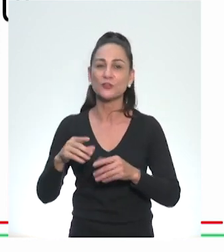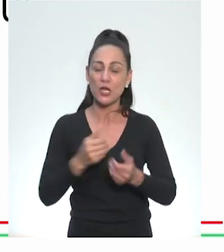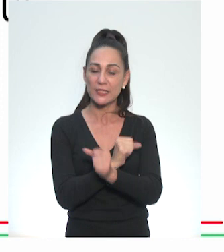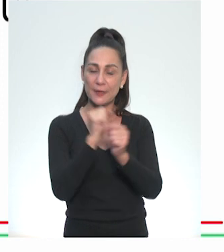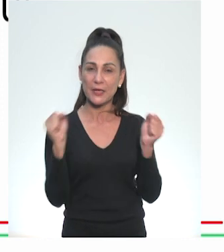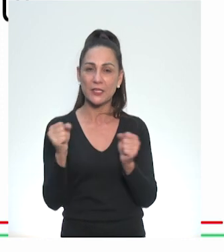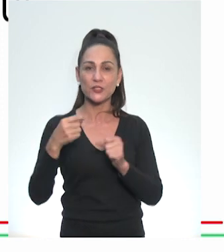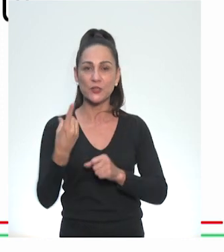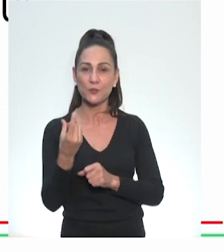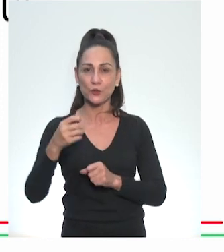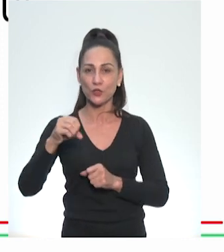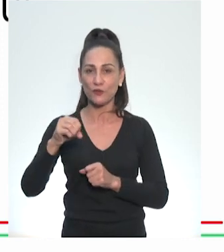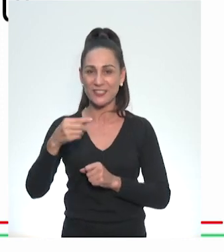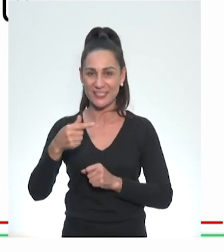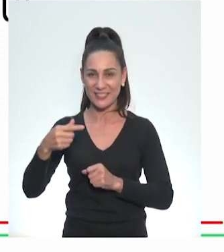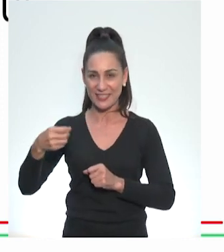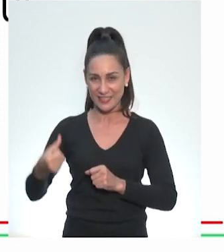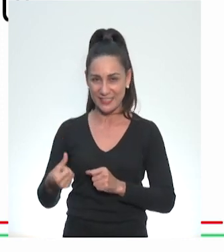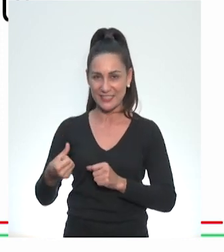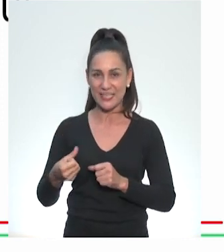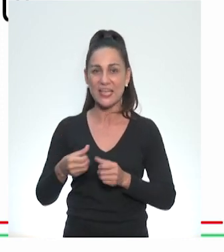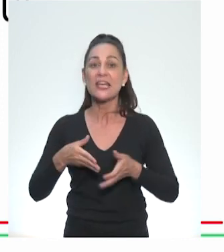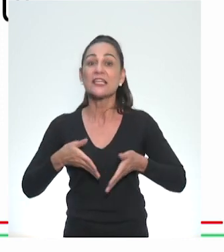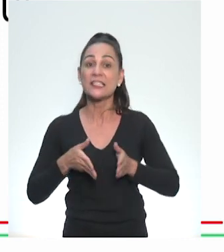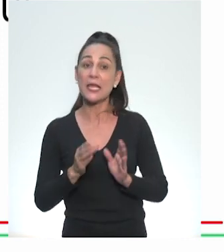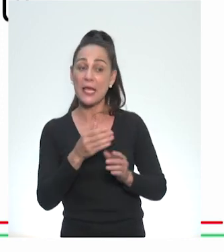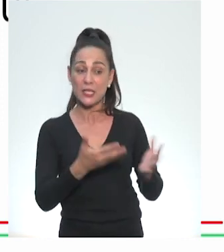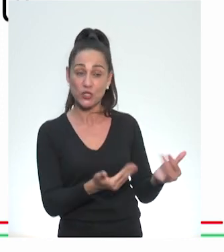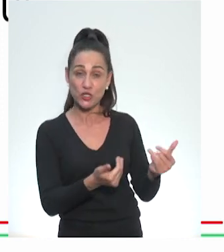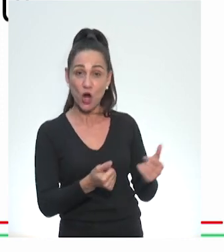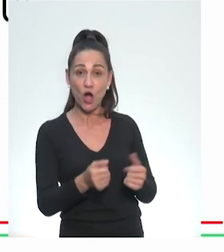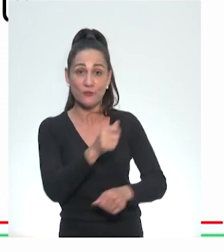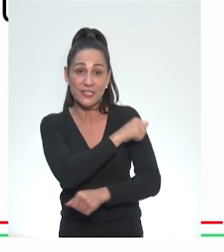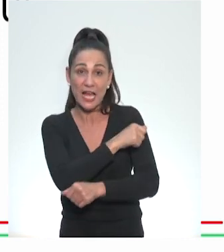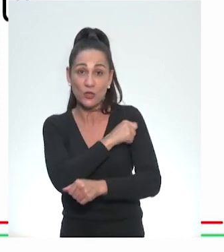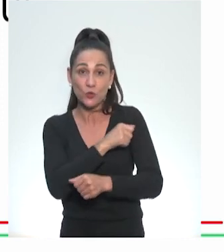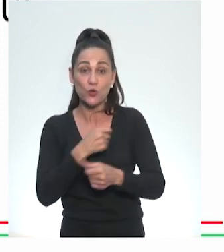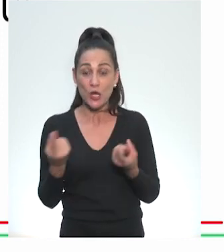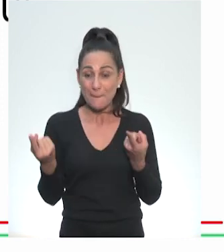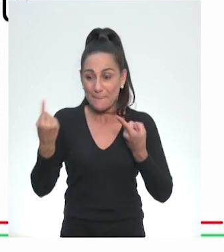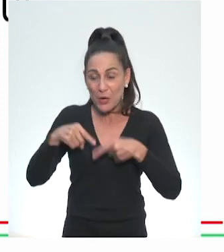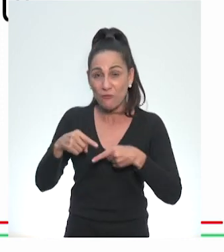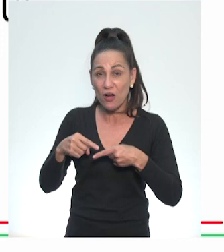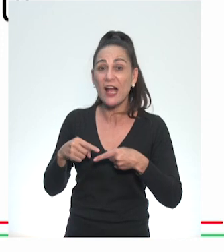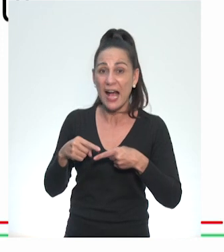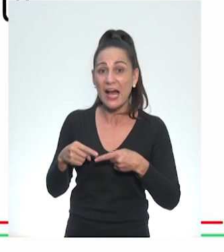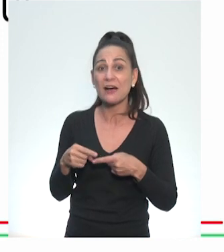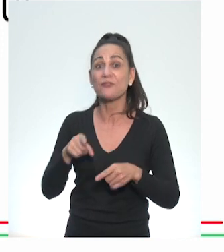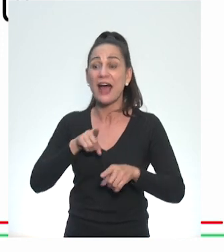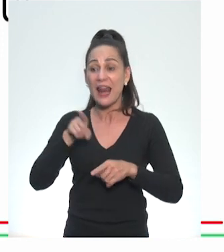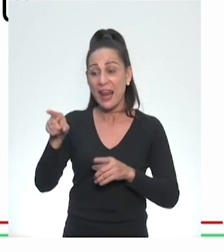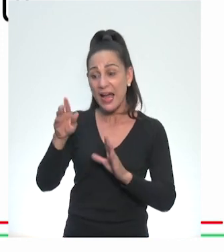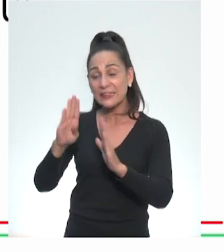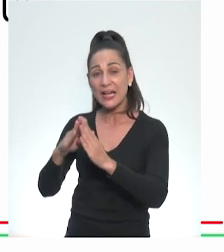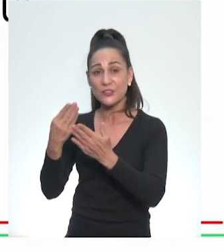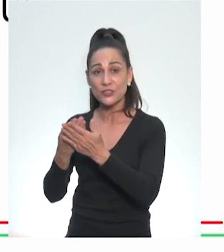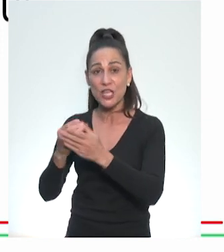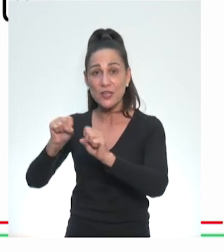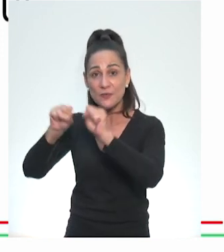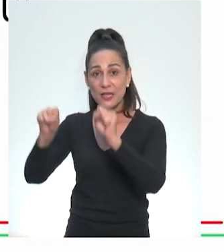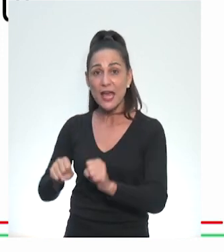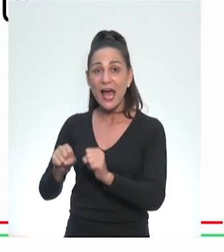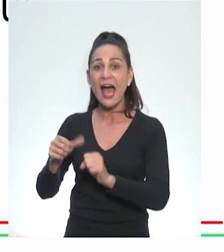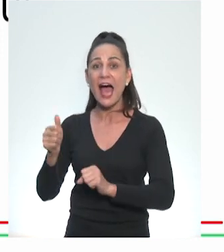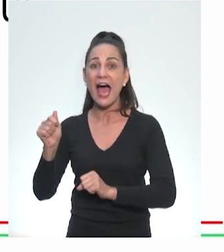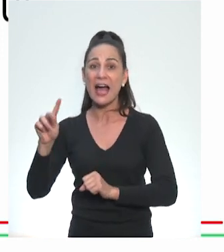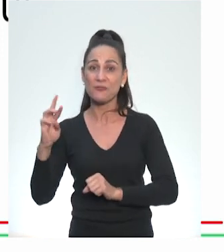de junho de 1976, em que estudantes se rebelavam contra a obrigatoriedade do sistema escolar africano,